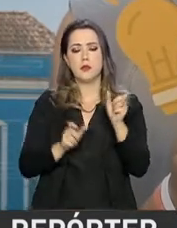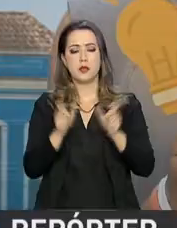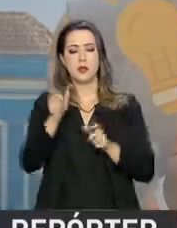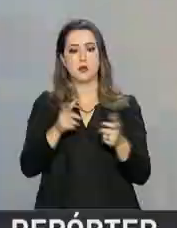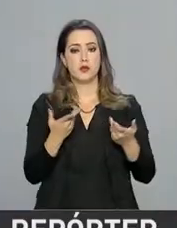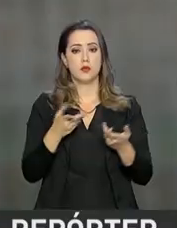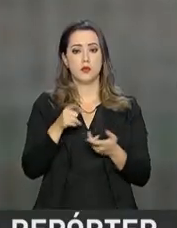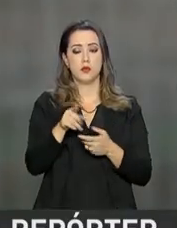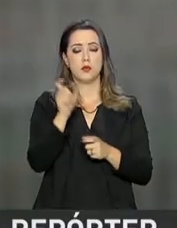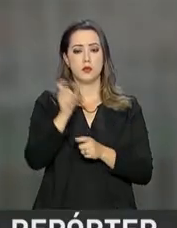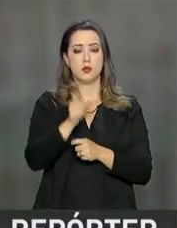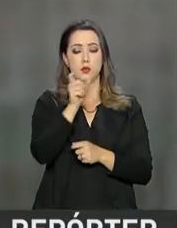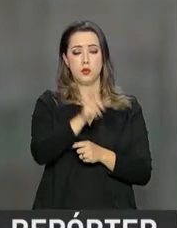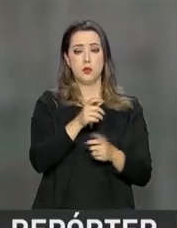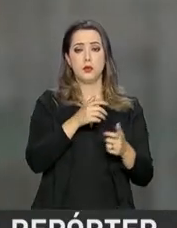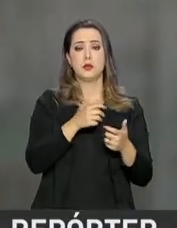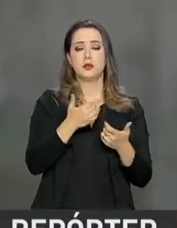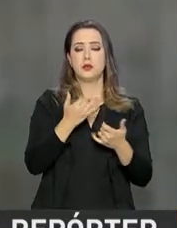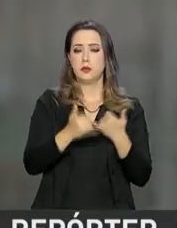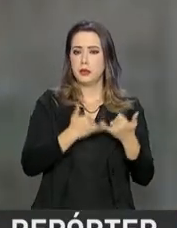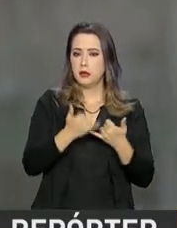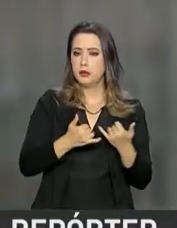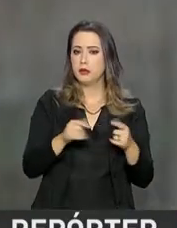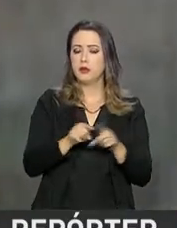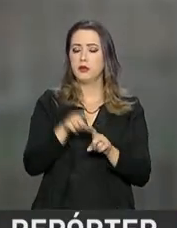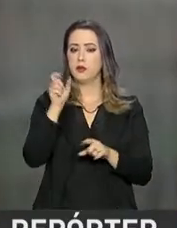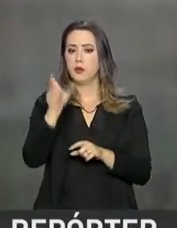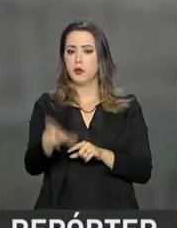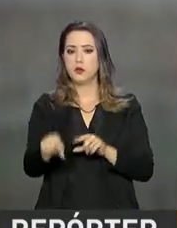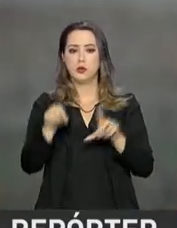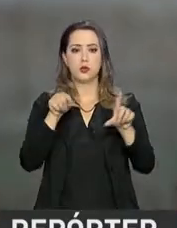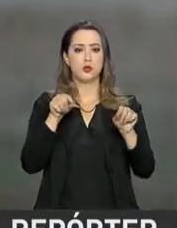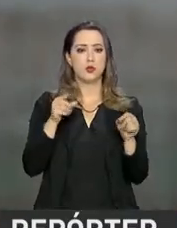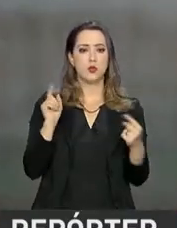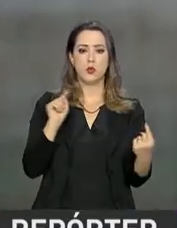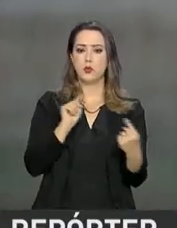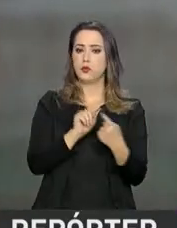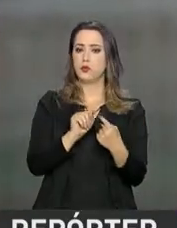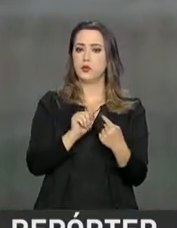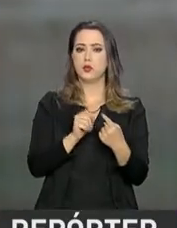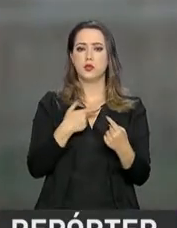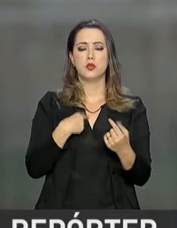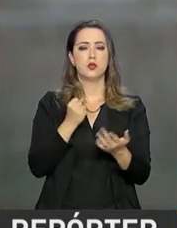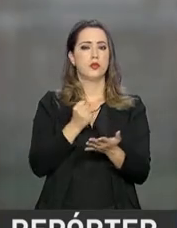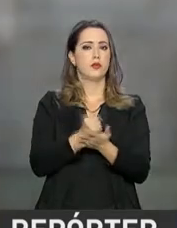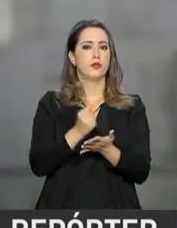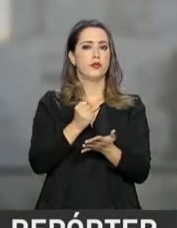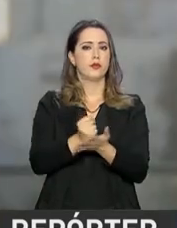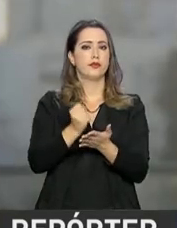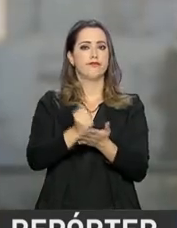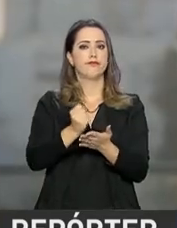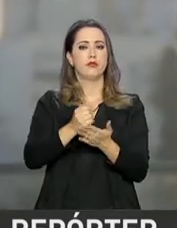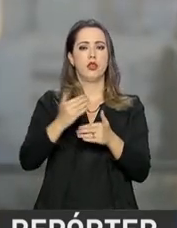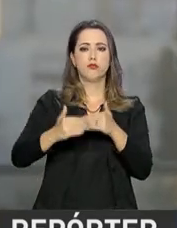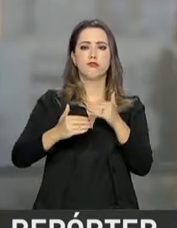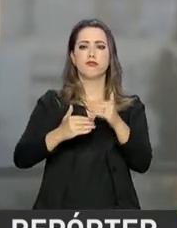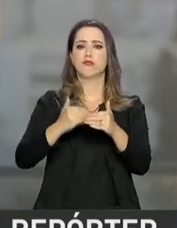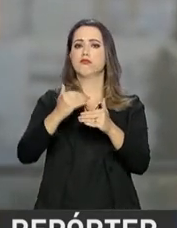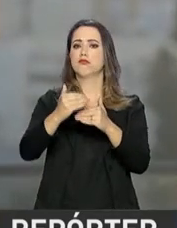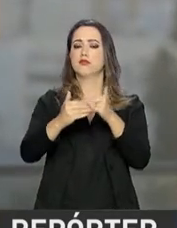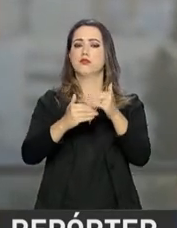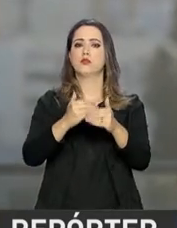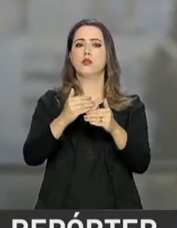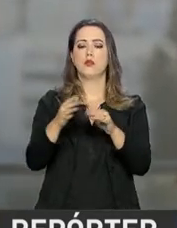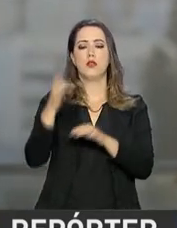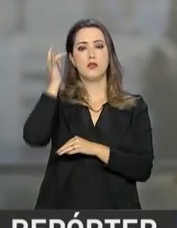usuários o cidadão pode escolher um personagem conquistar metas e marcar pontos facilitando a interação entre a sociedade